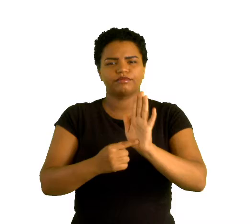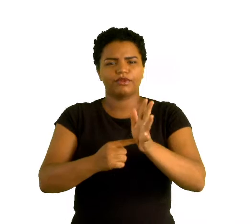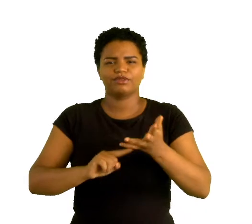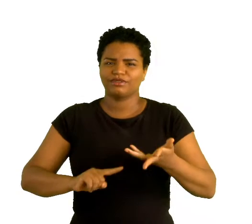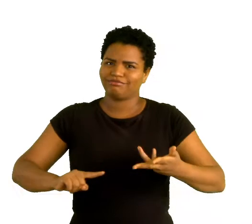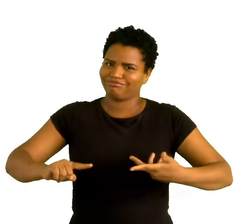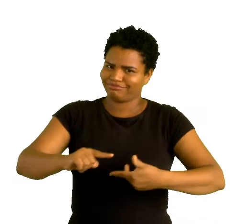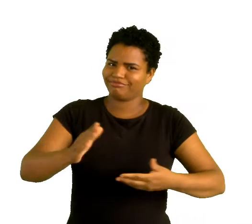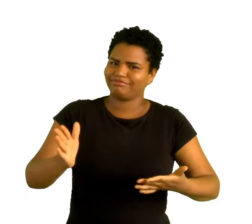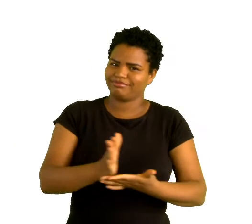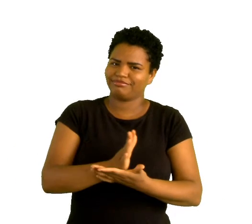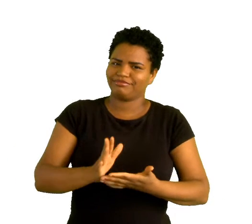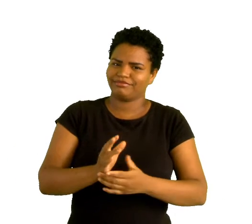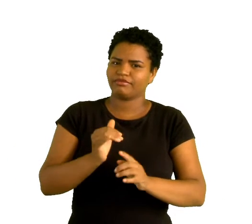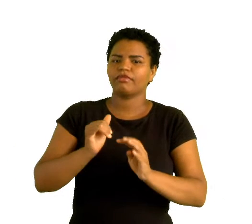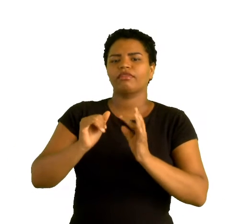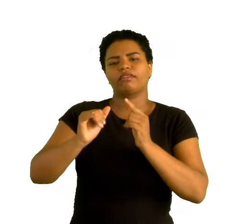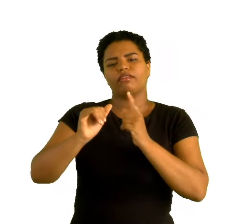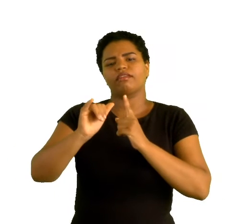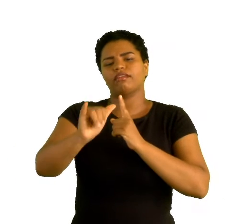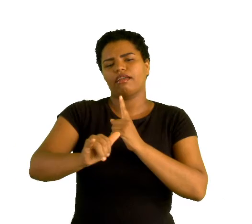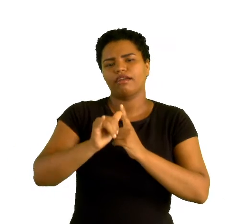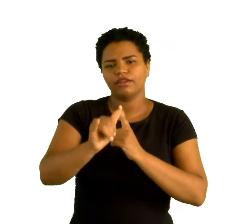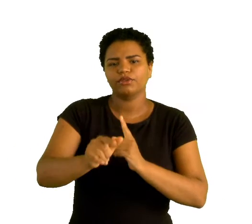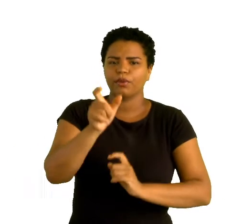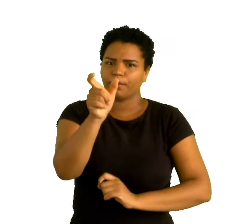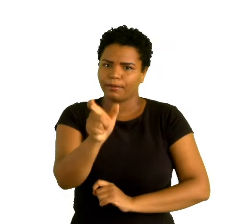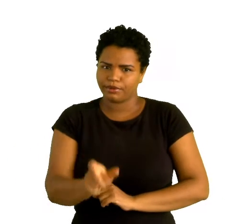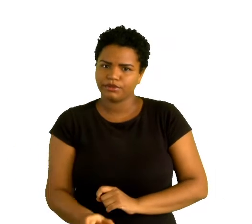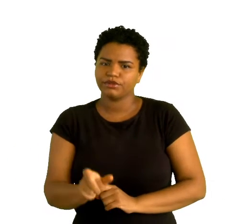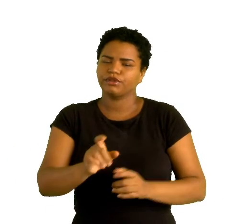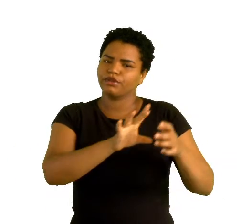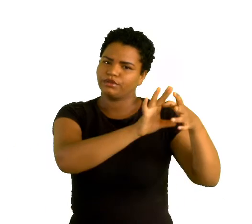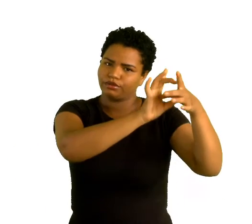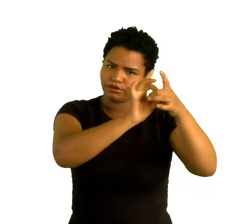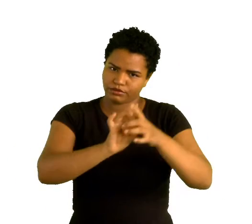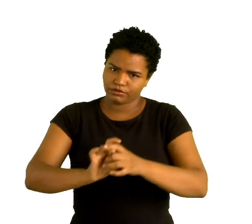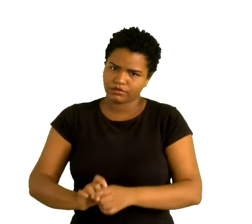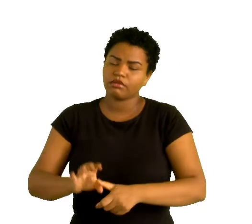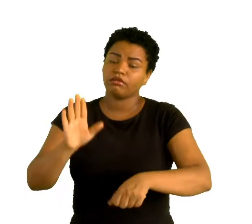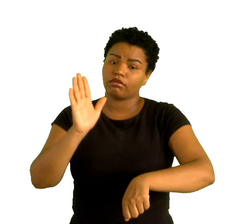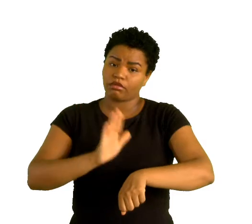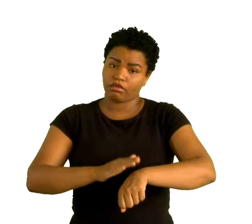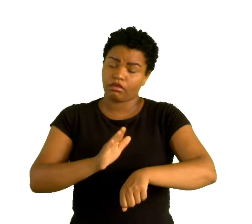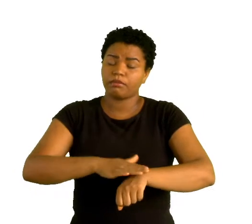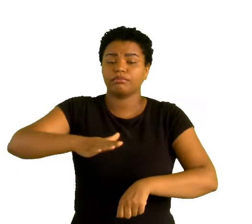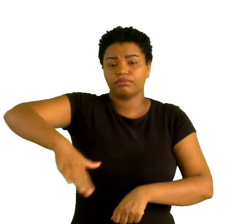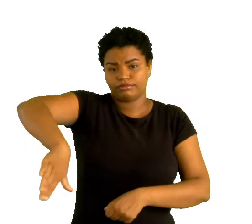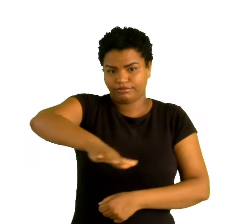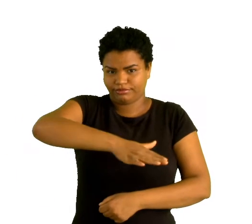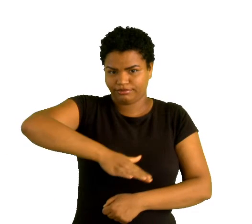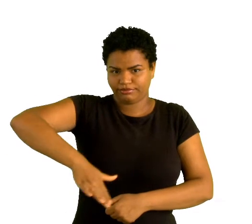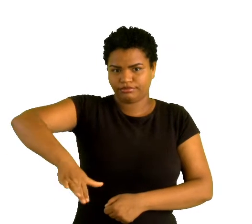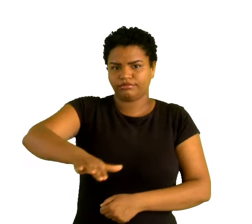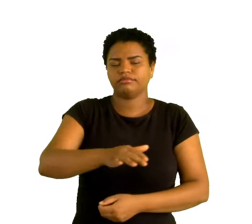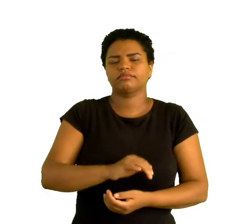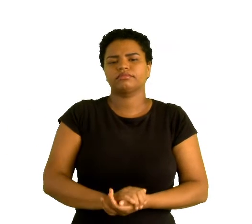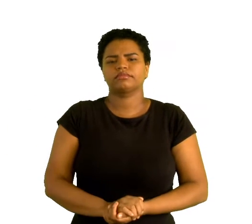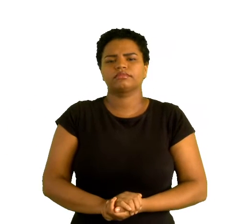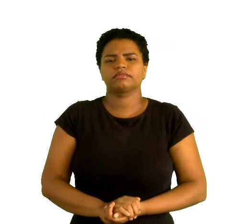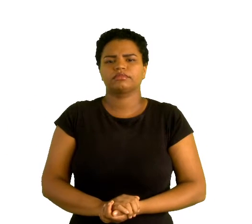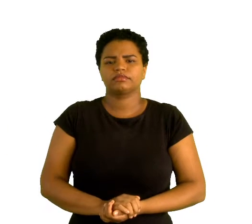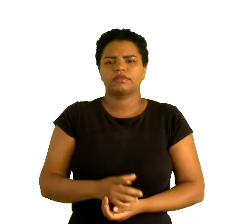elementos: narrador, personagem, enredo, tempo e espaço. Apresenta